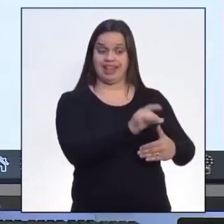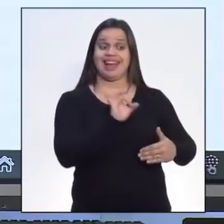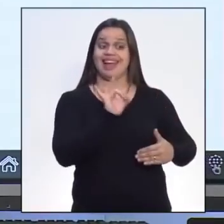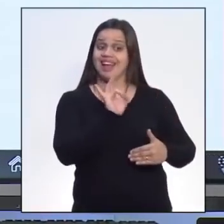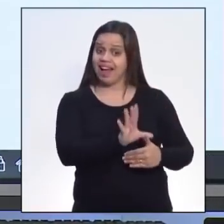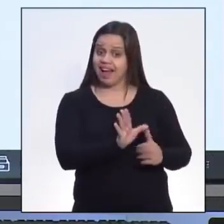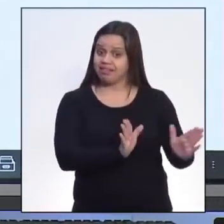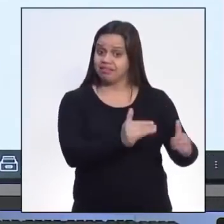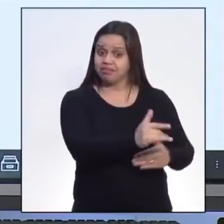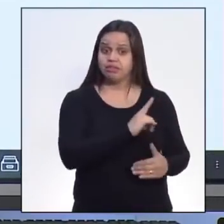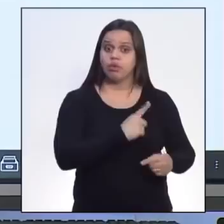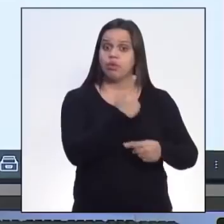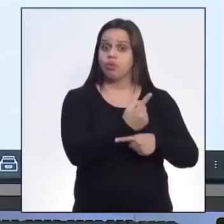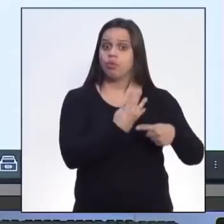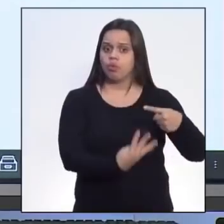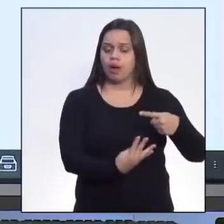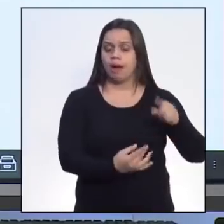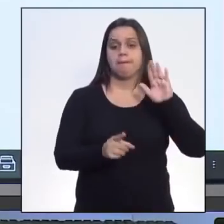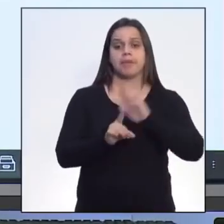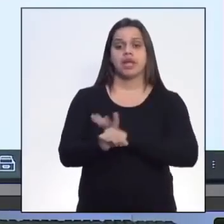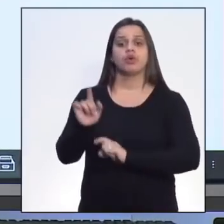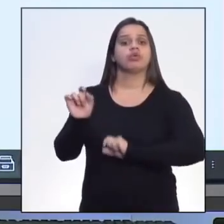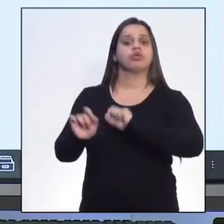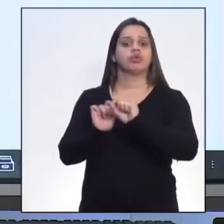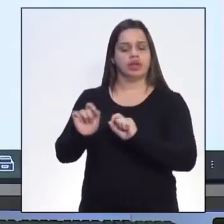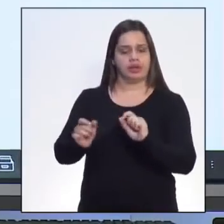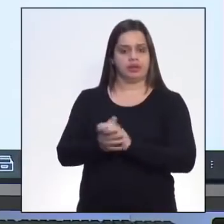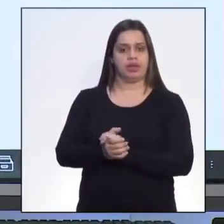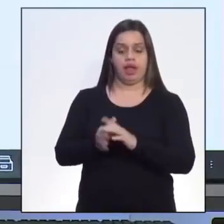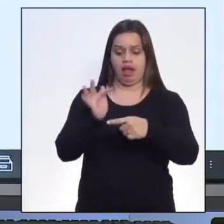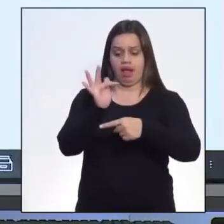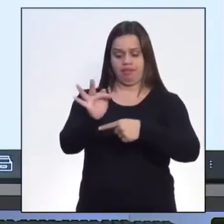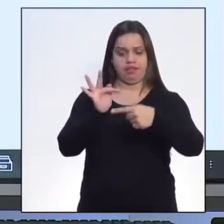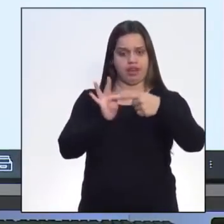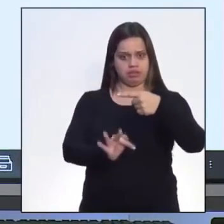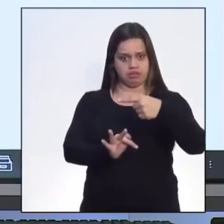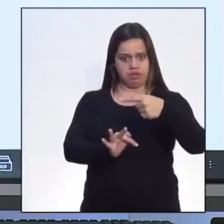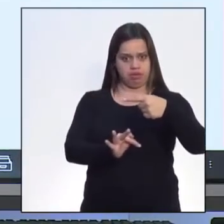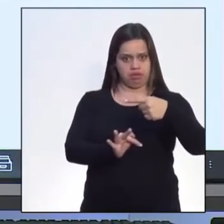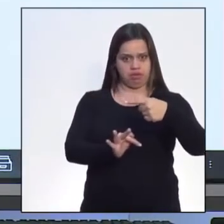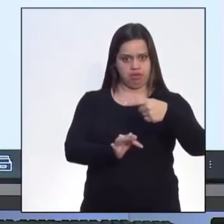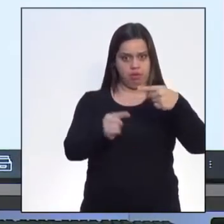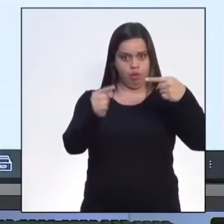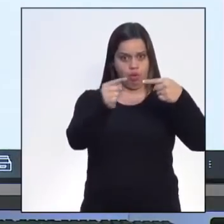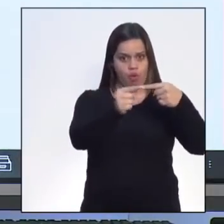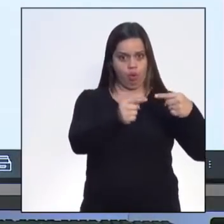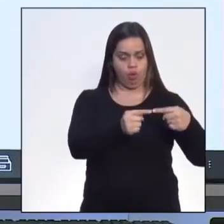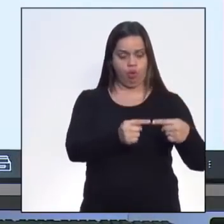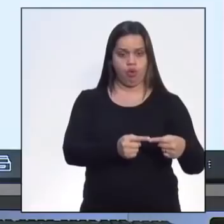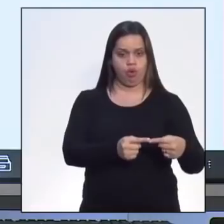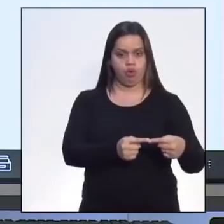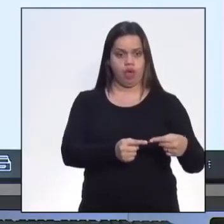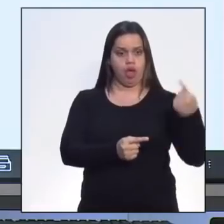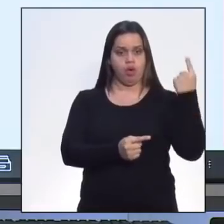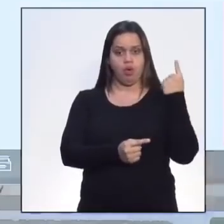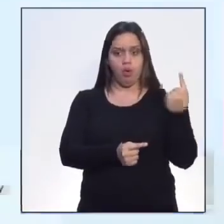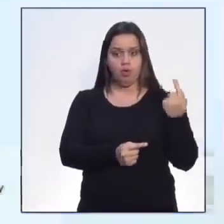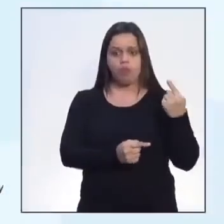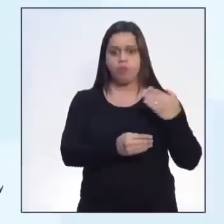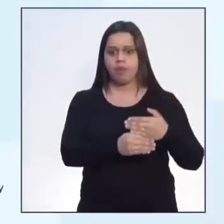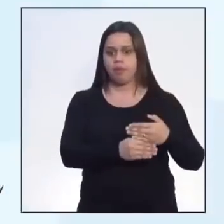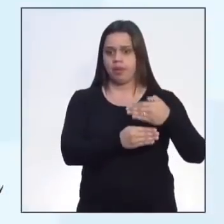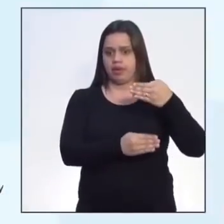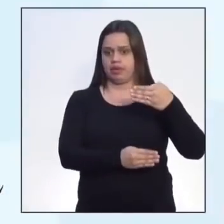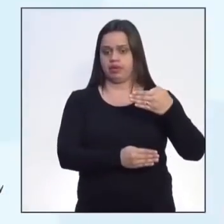1/4. Qual é a pergunta? A fração correspondente a uma parede.